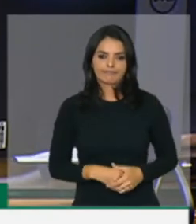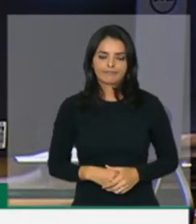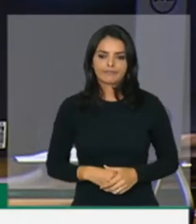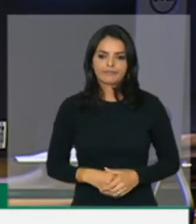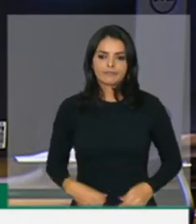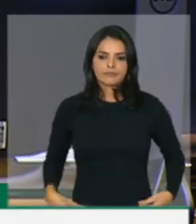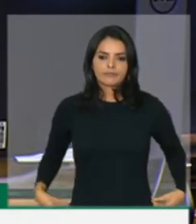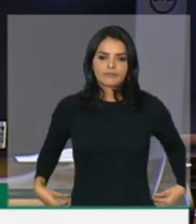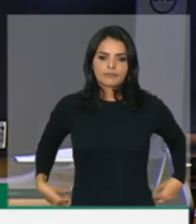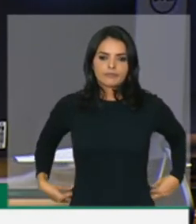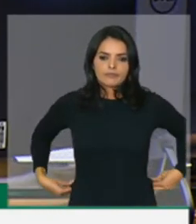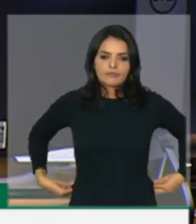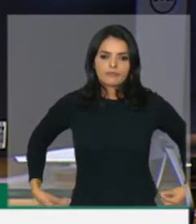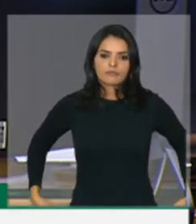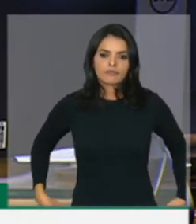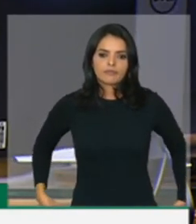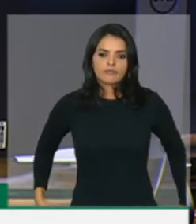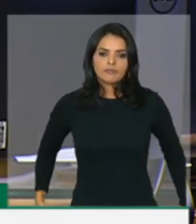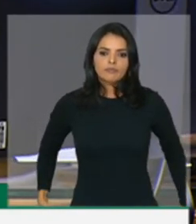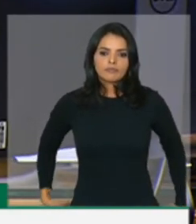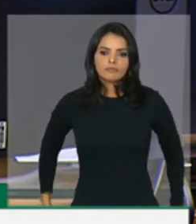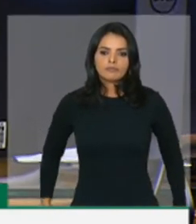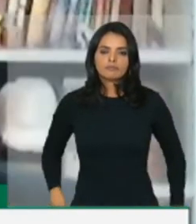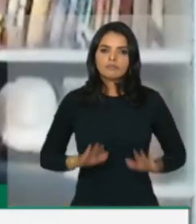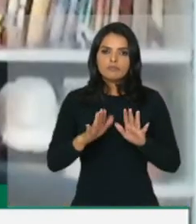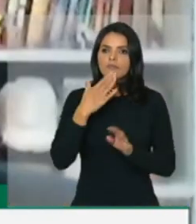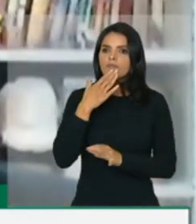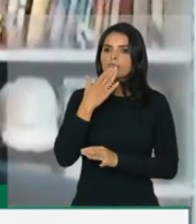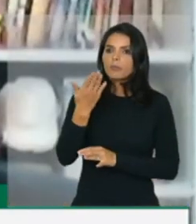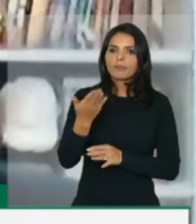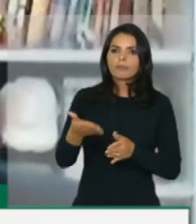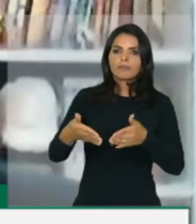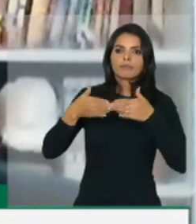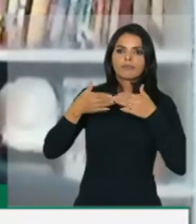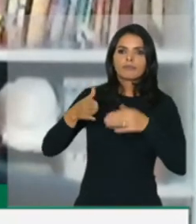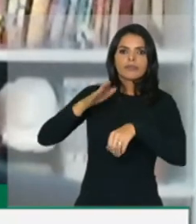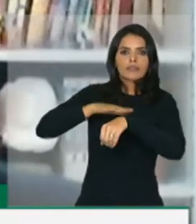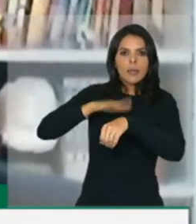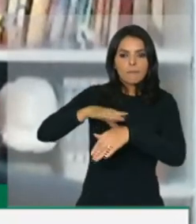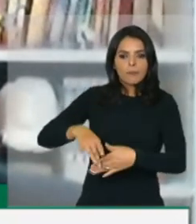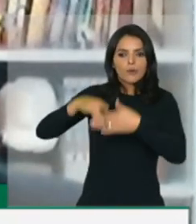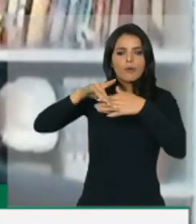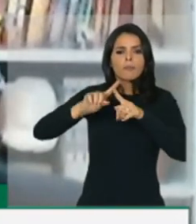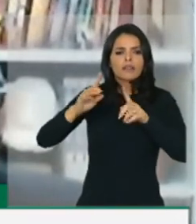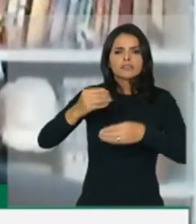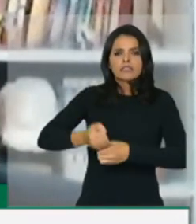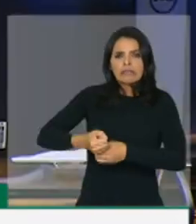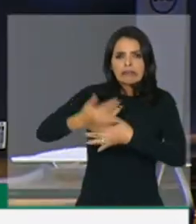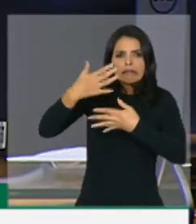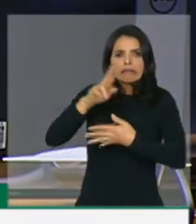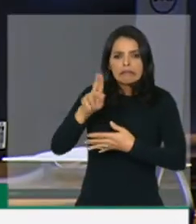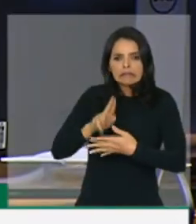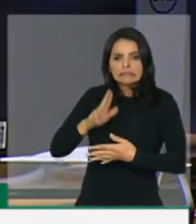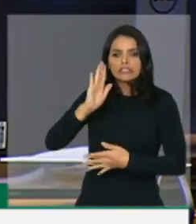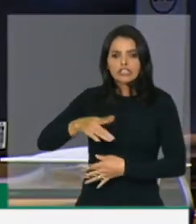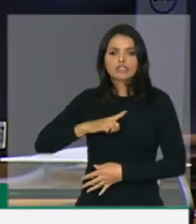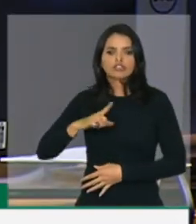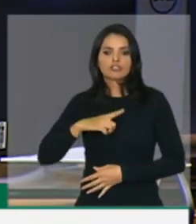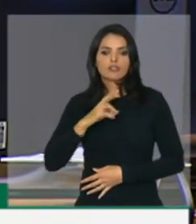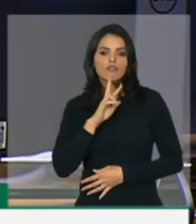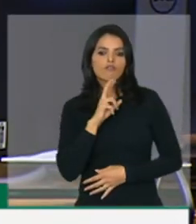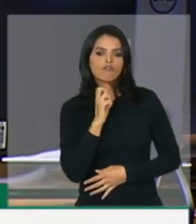Senhor presidente, eu não havia solicitado o tempo de liderança, mas já tem uma lista que está aí já. Eu quero já responder a